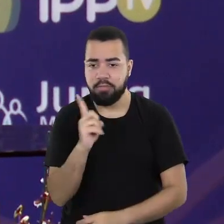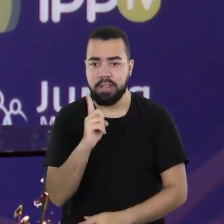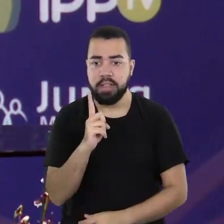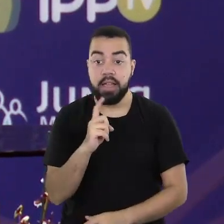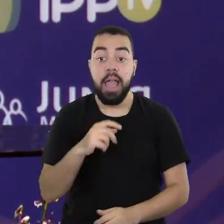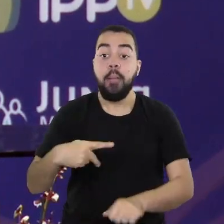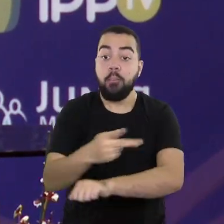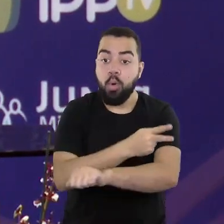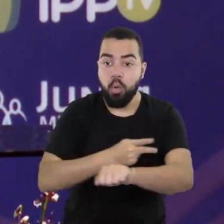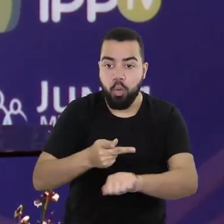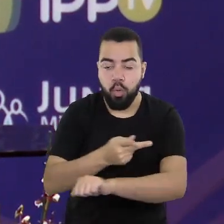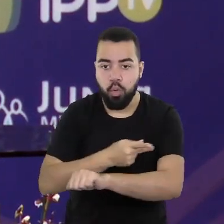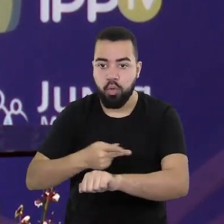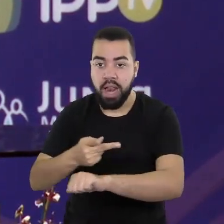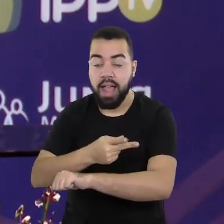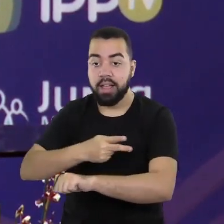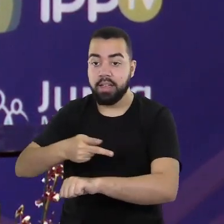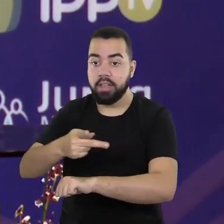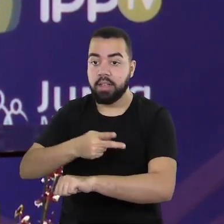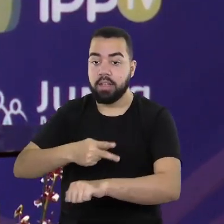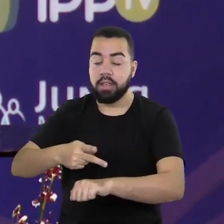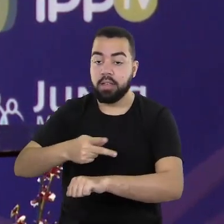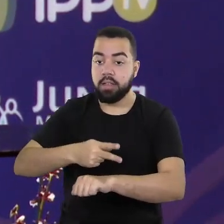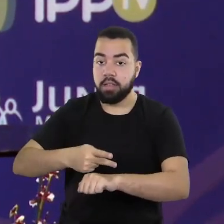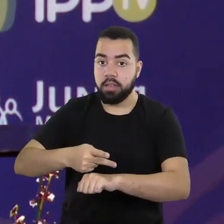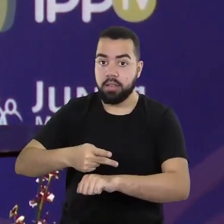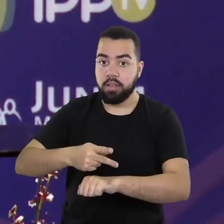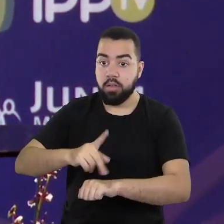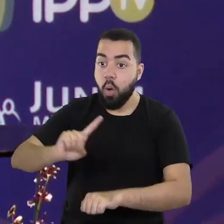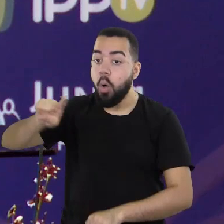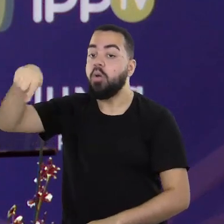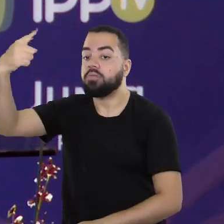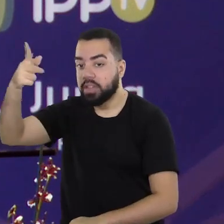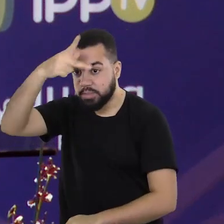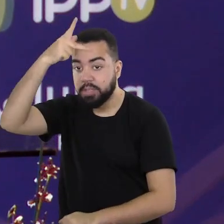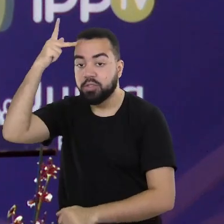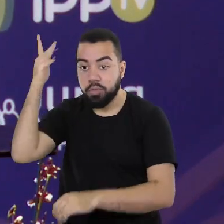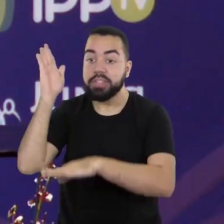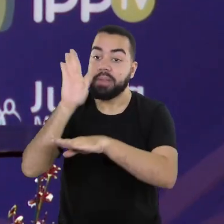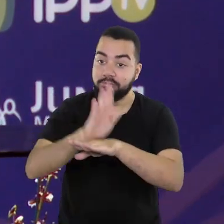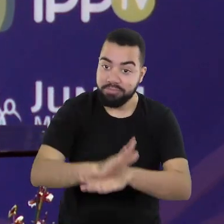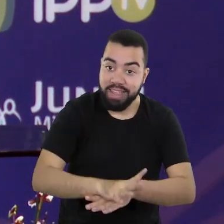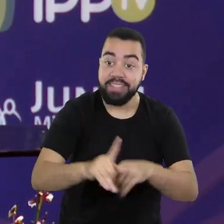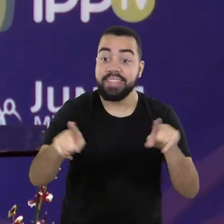você procurar ajudar essa pessoa com a ajuda de outras pessoas.